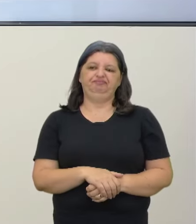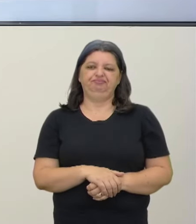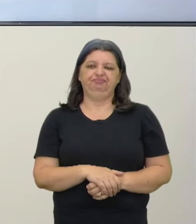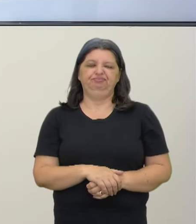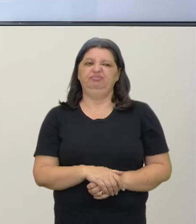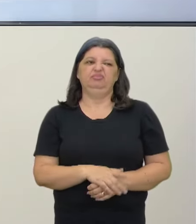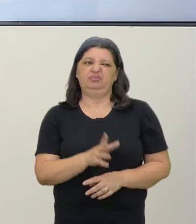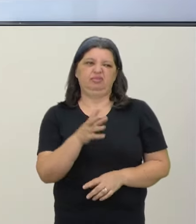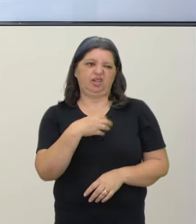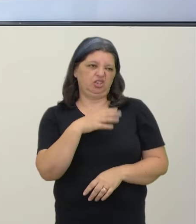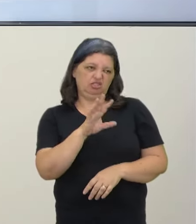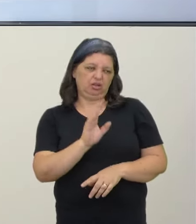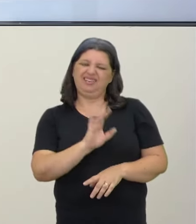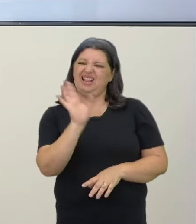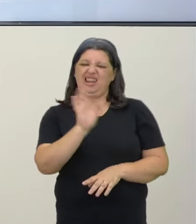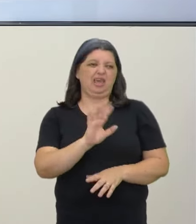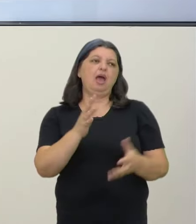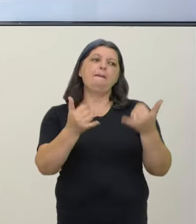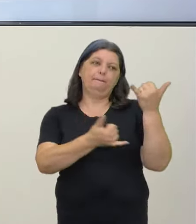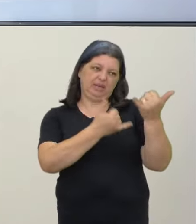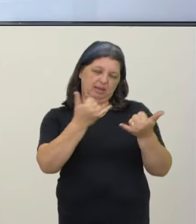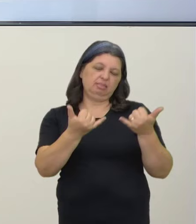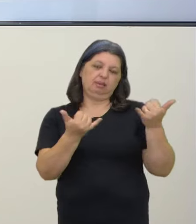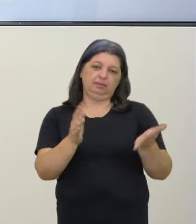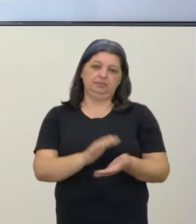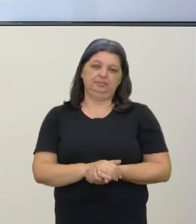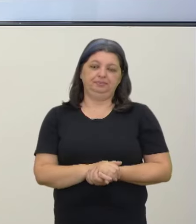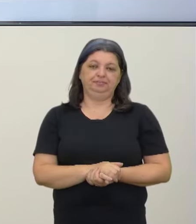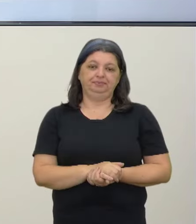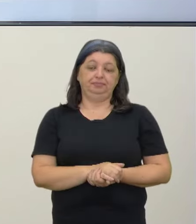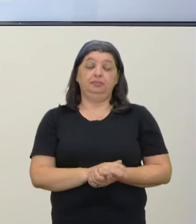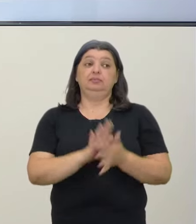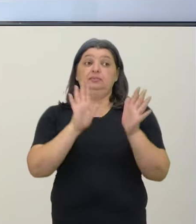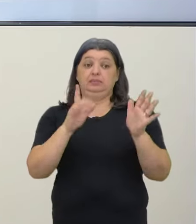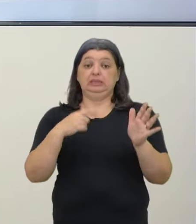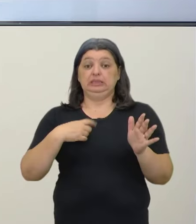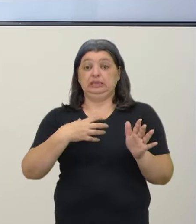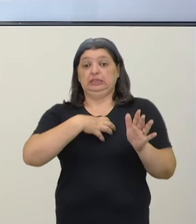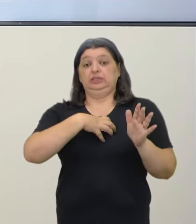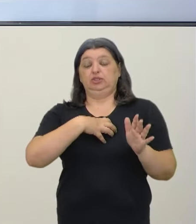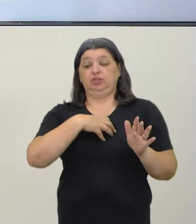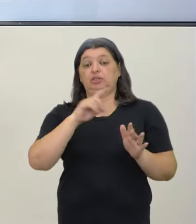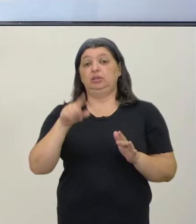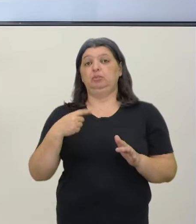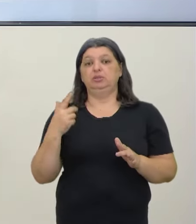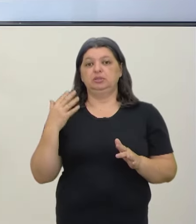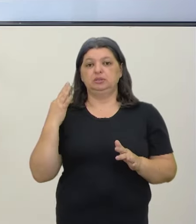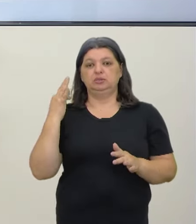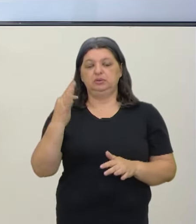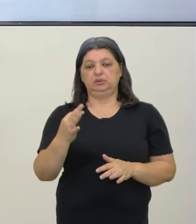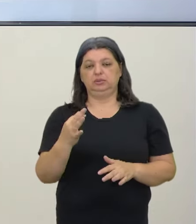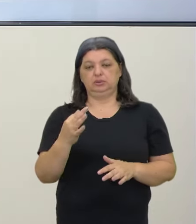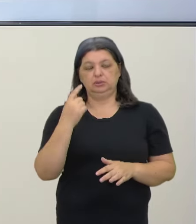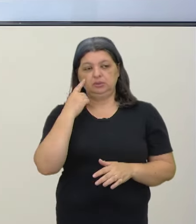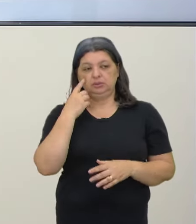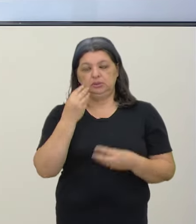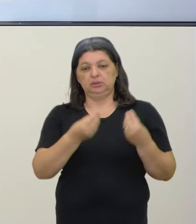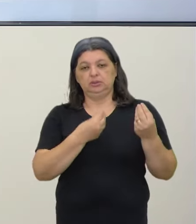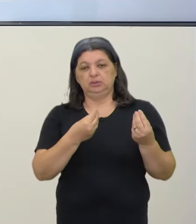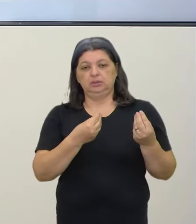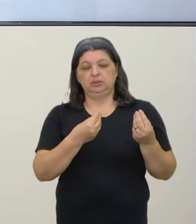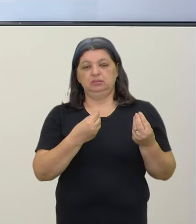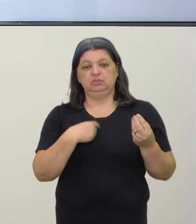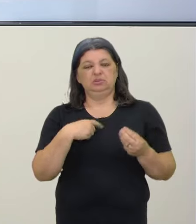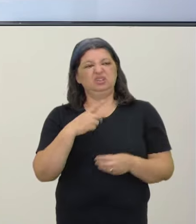era assim, foi uma brincadeira e tal. Só que a gente vai sentir os efeitos daquilo, como o Ti falou, né? Eu posso olhar e